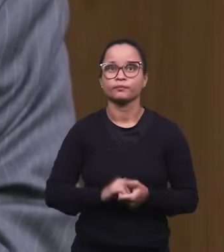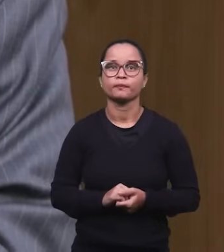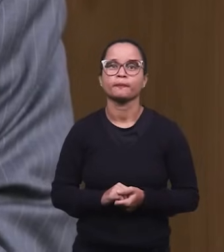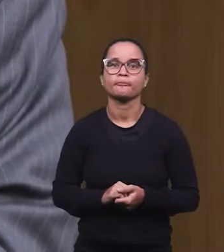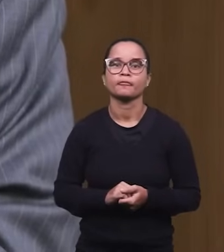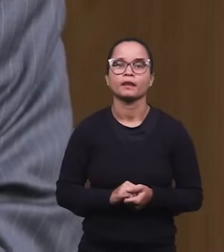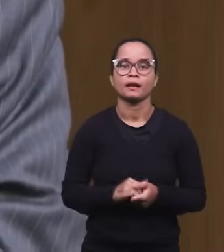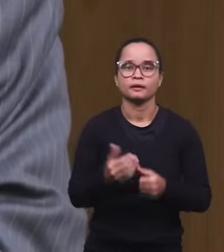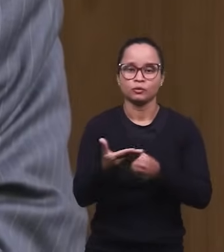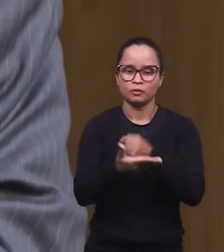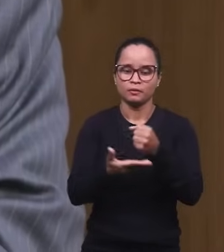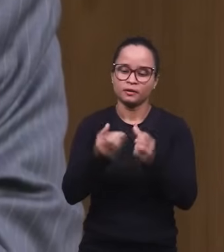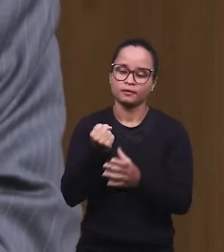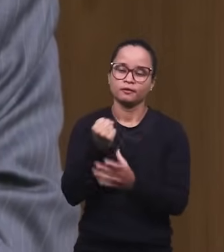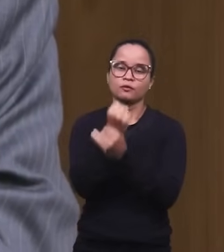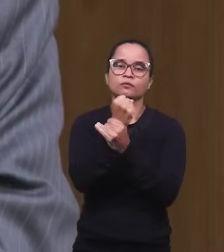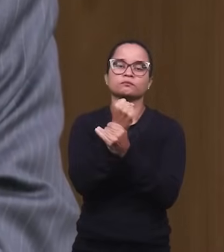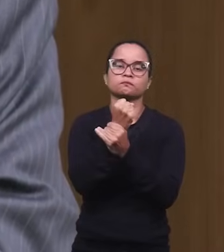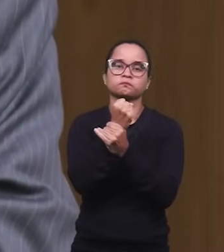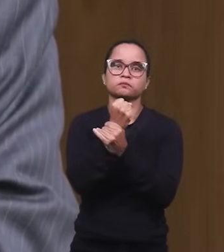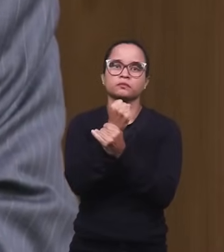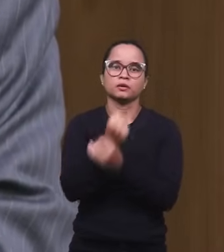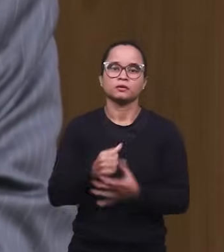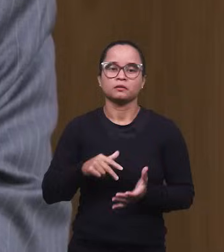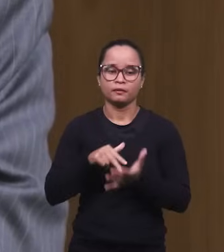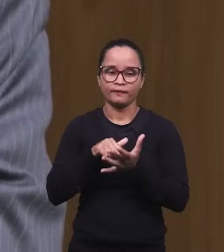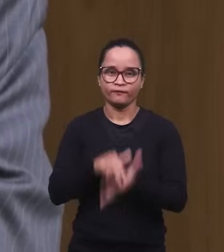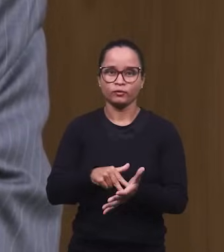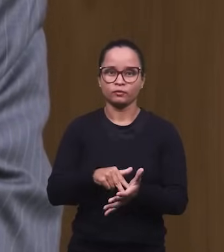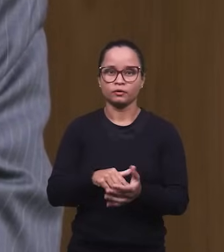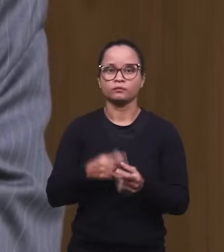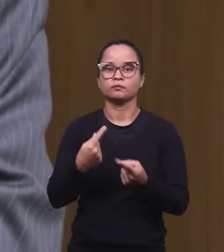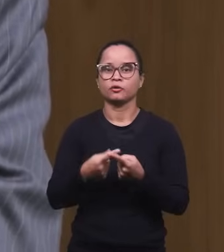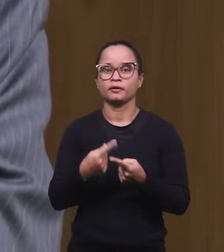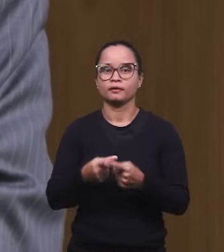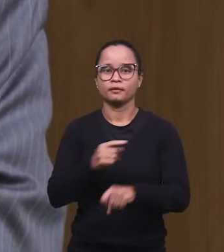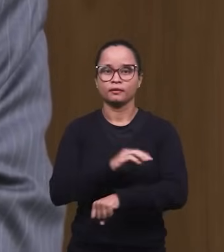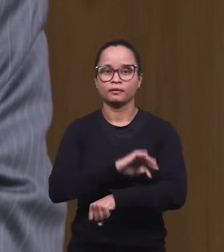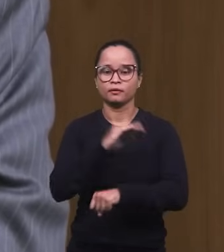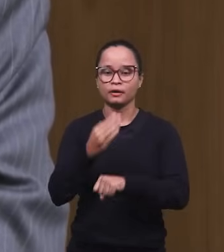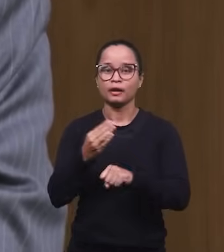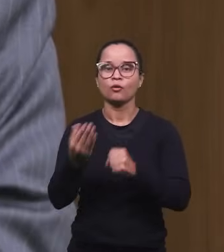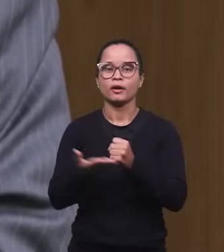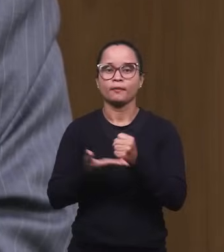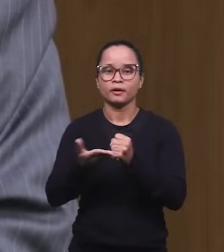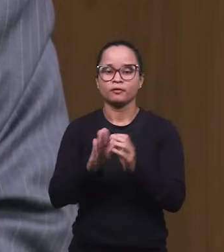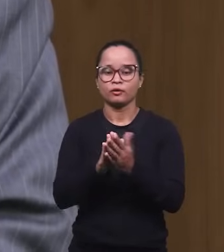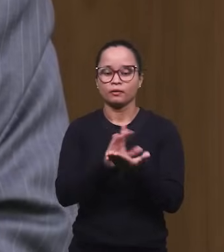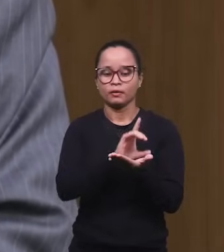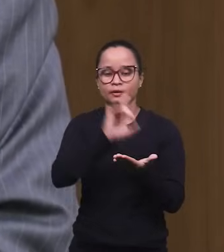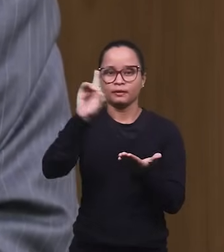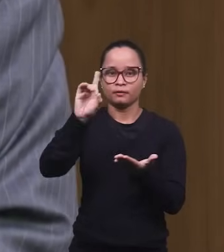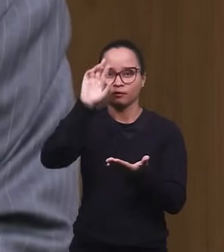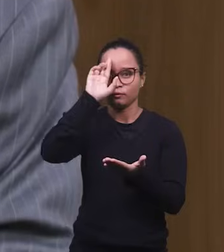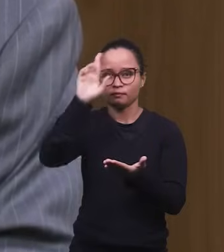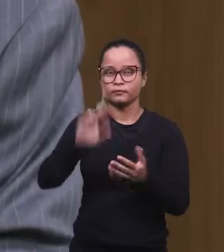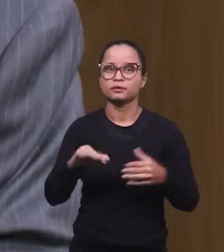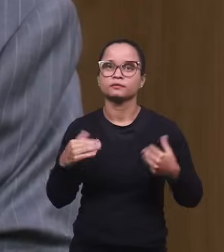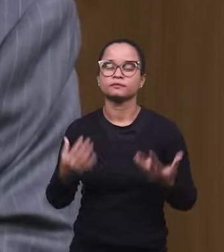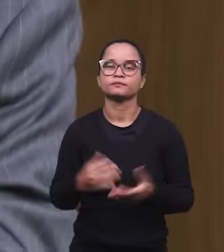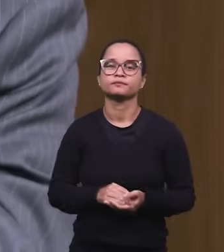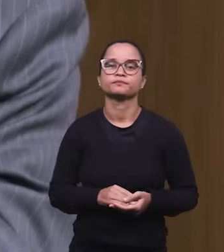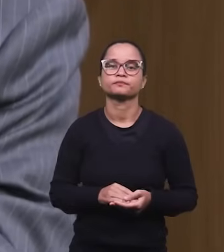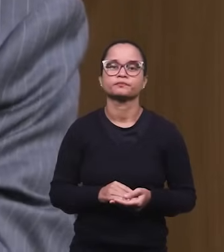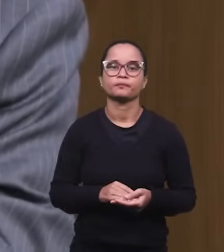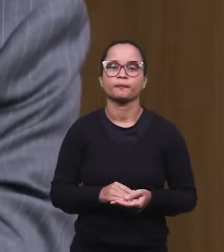que ela não vai ser abalada por nada, porque ela vai estar edificada sobre a rocha, sobre a palavra do Senhor. Então, toda mulher